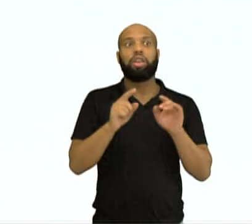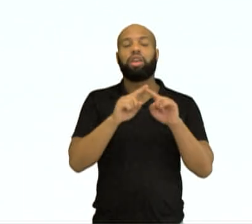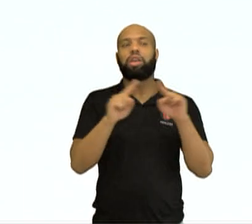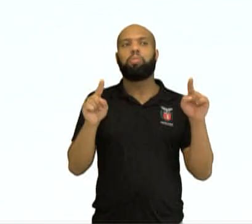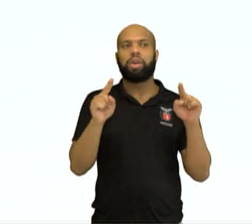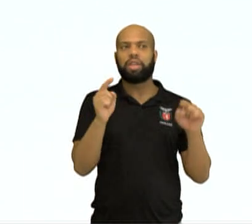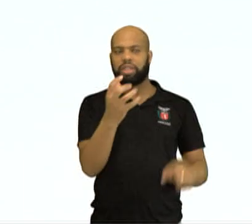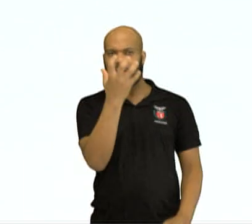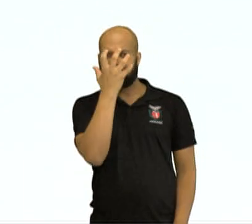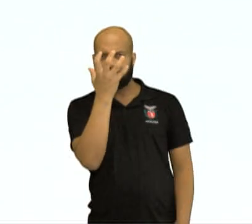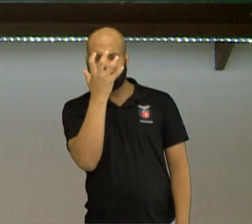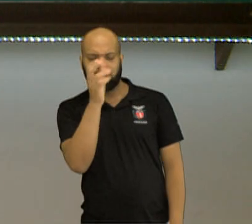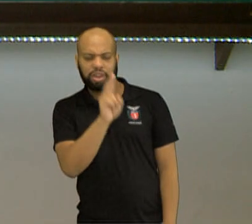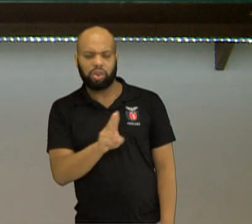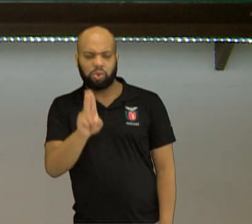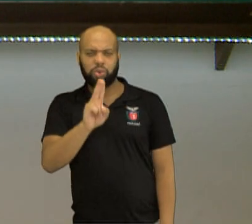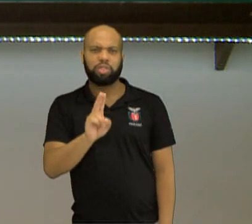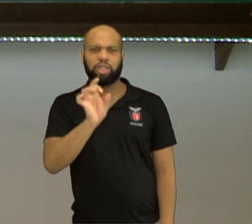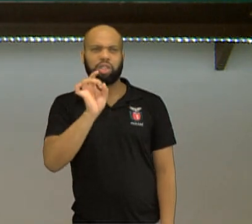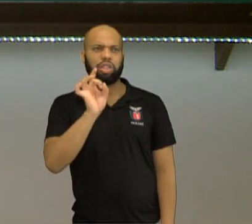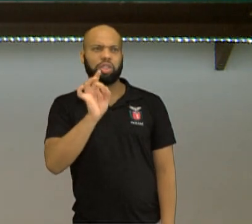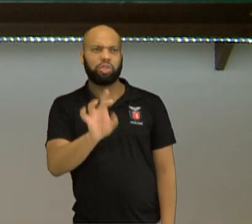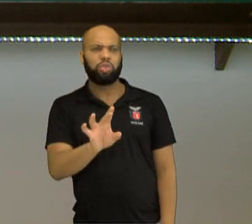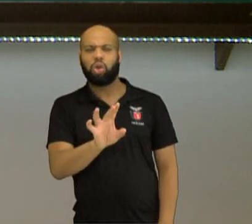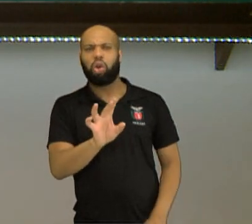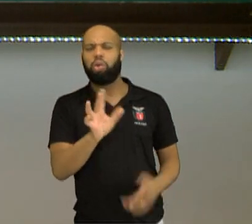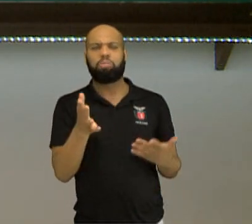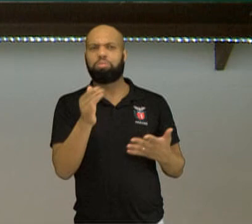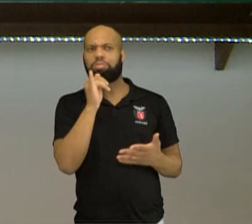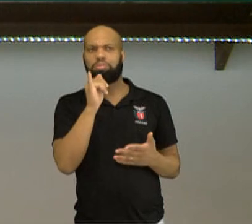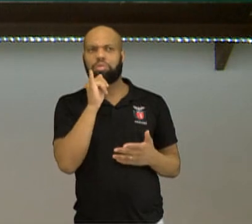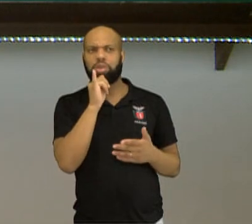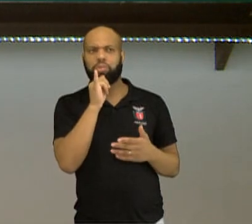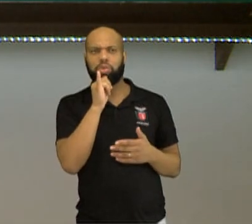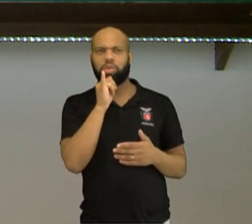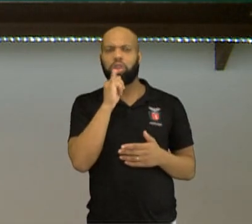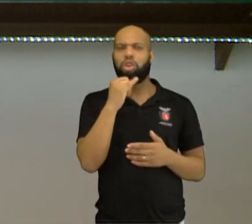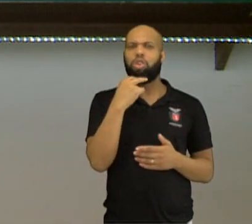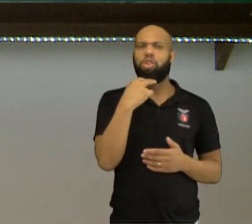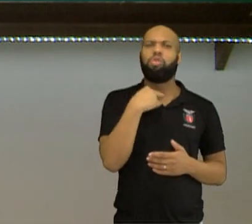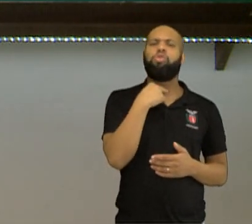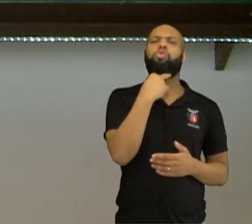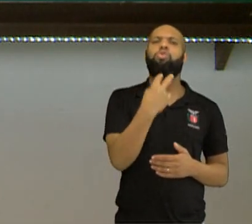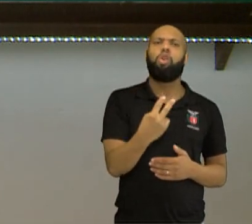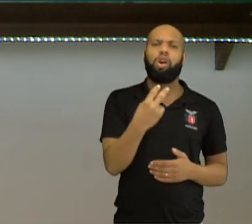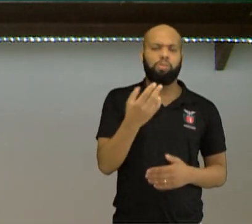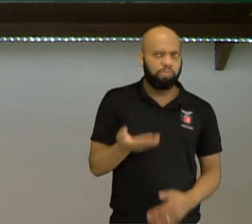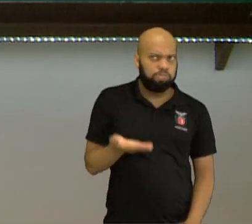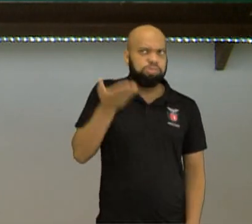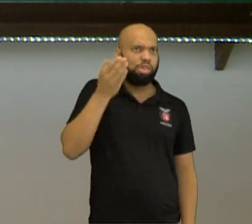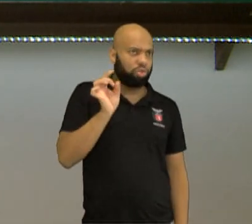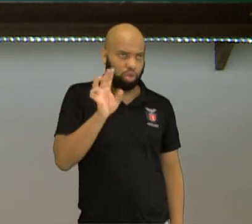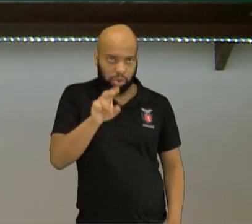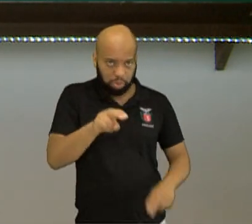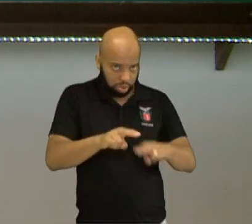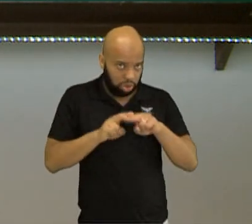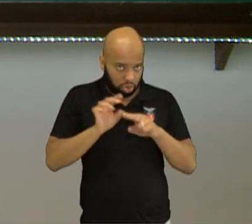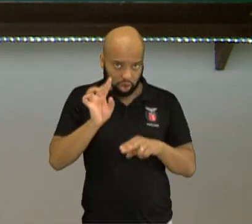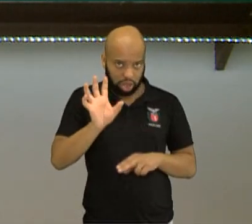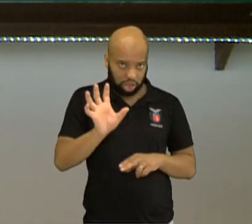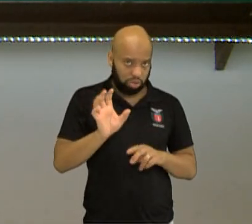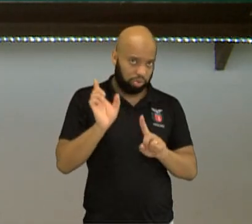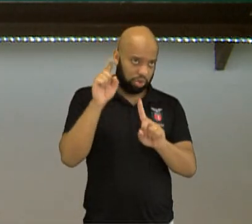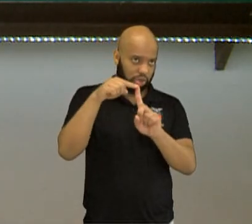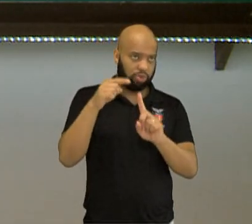elas serviam apenas para amplificar o som da voz do ator? Será que era só isso?